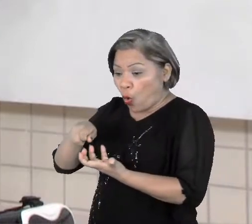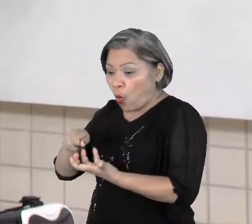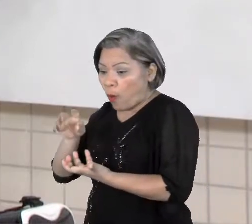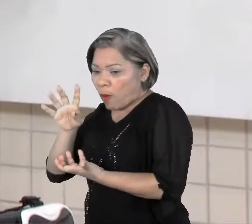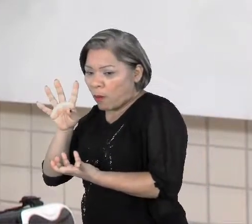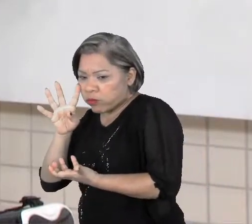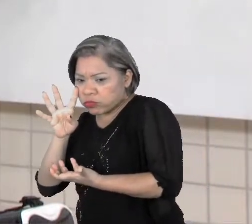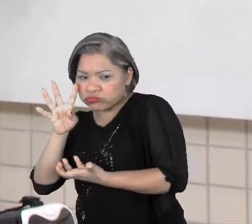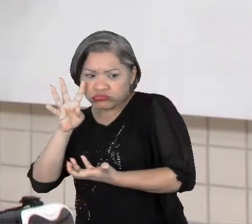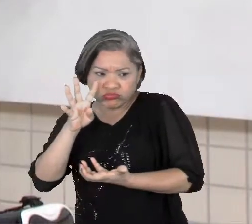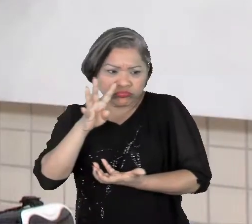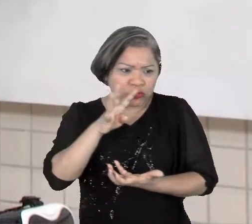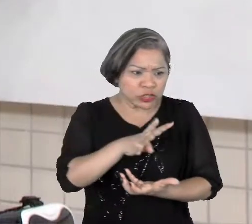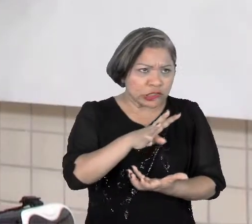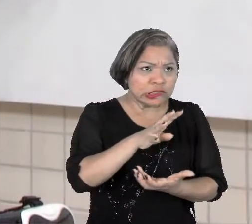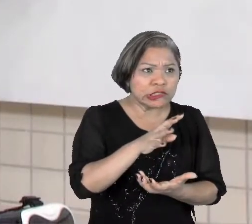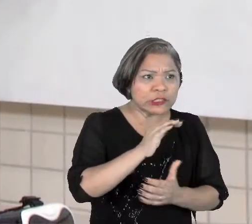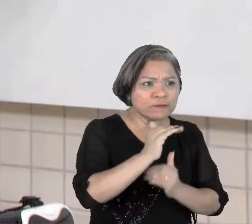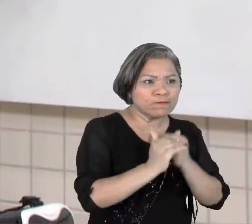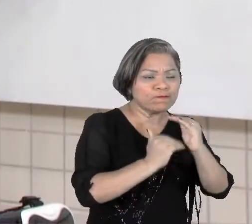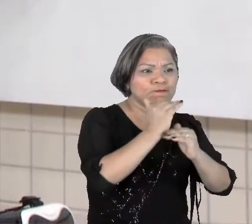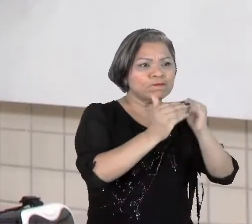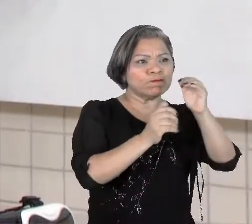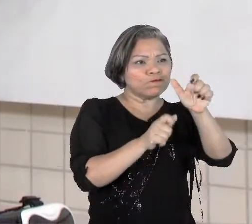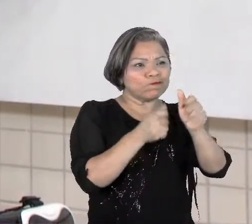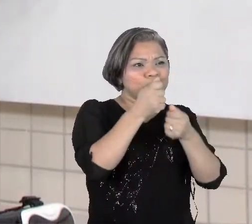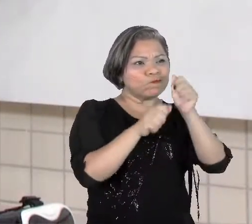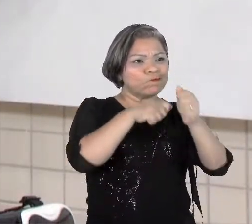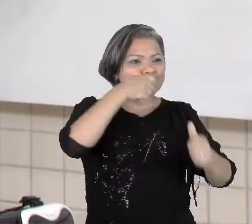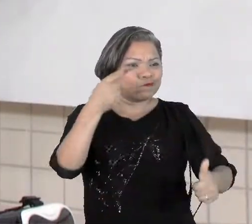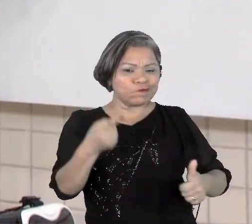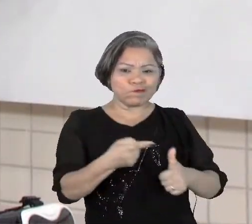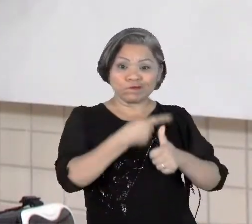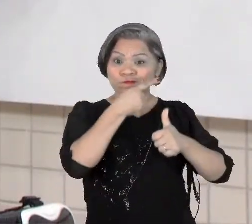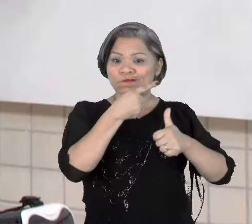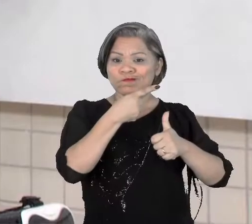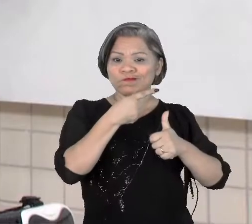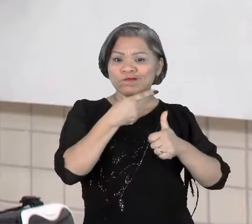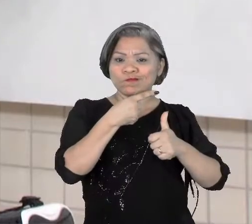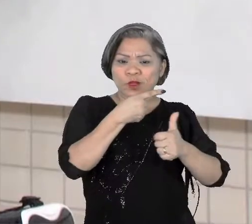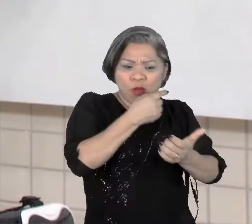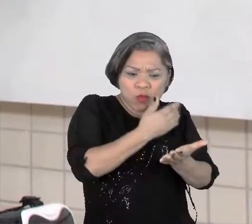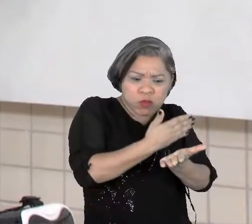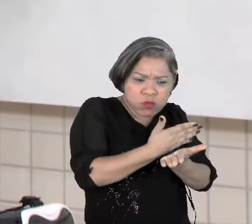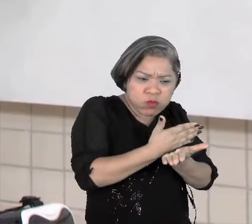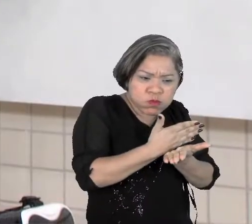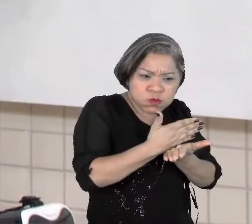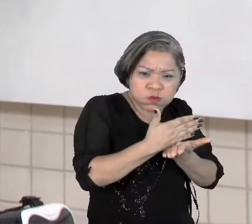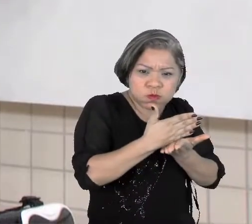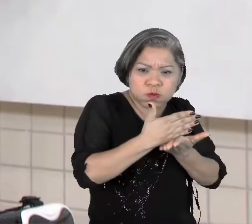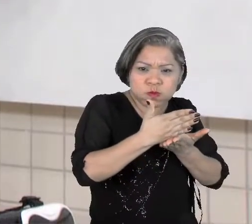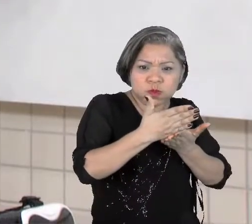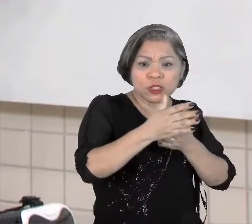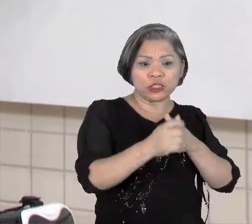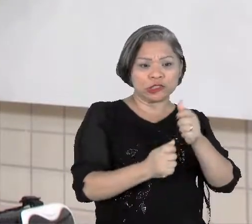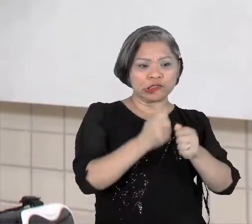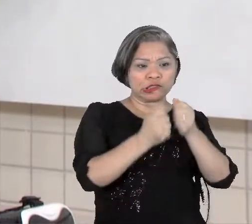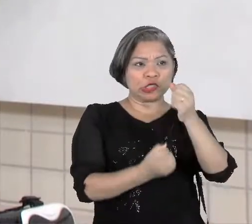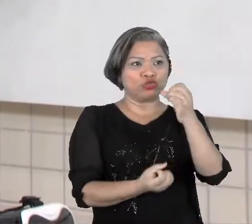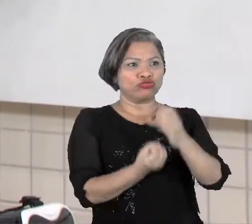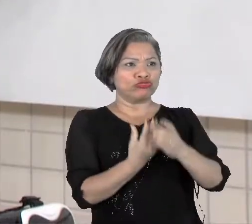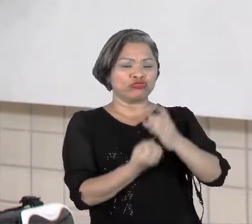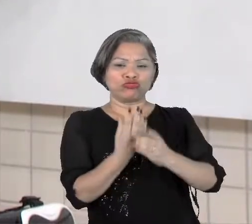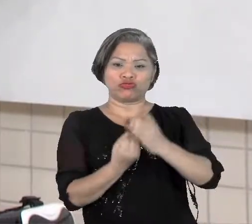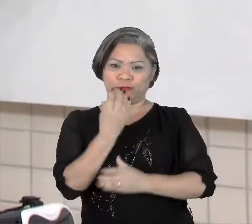produção industrial primária, a produção, o início do sistema produtivo.